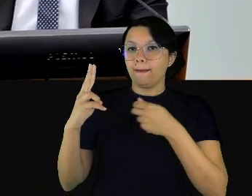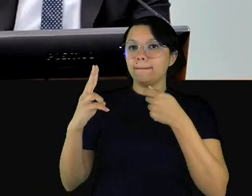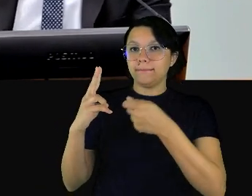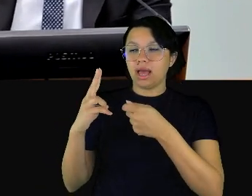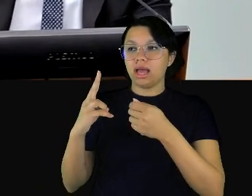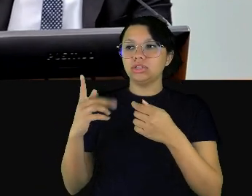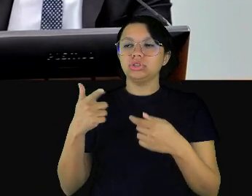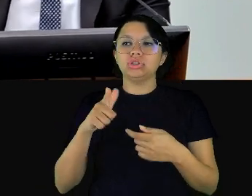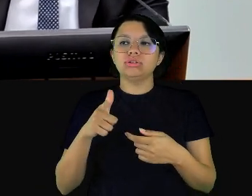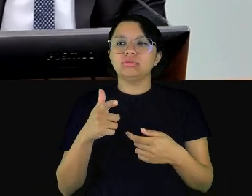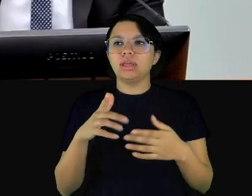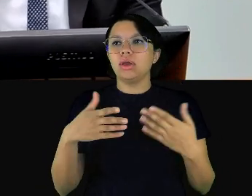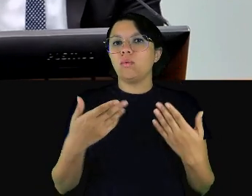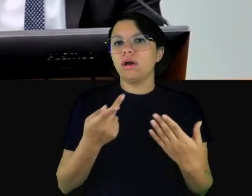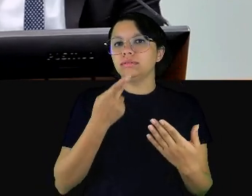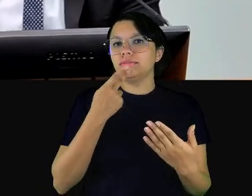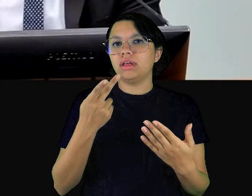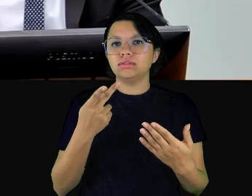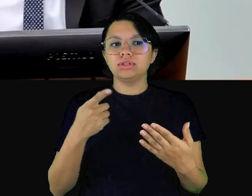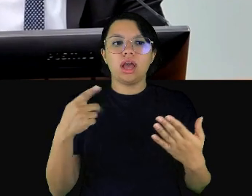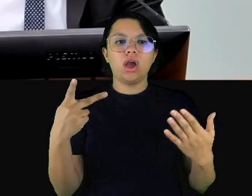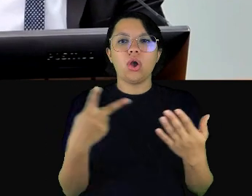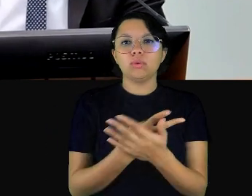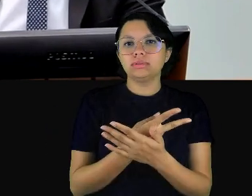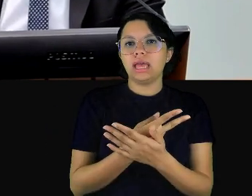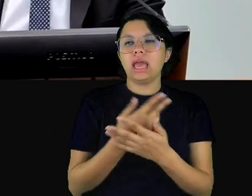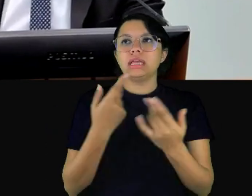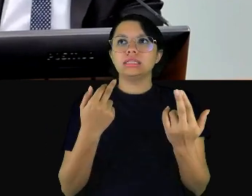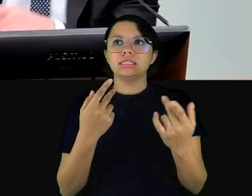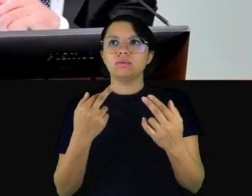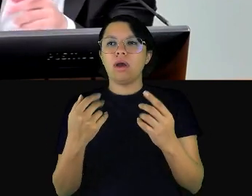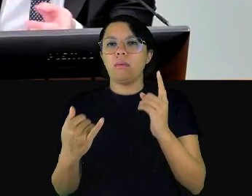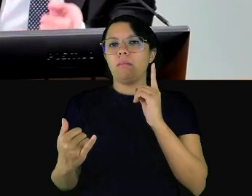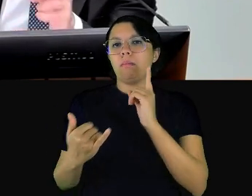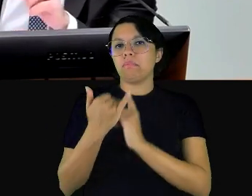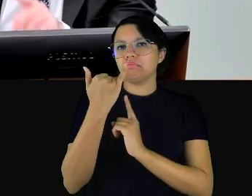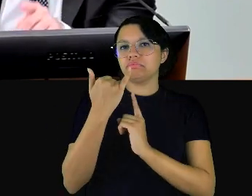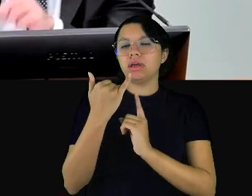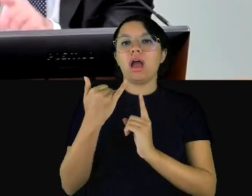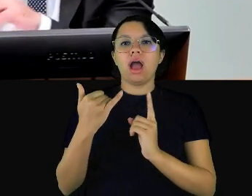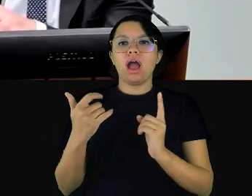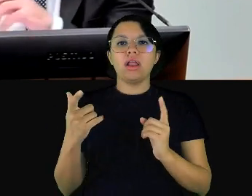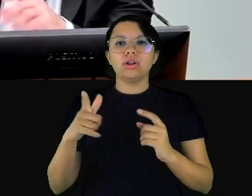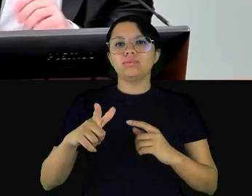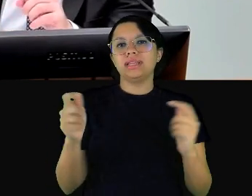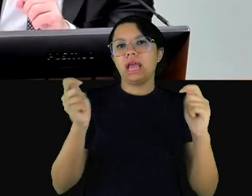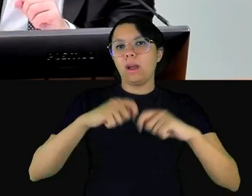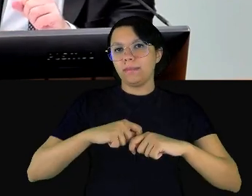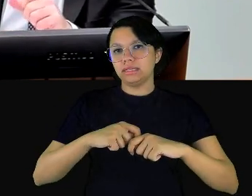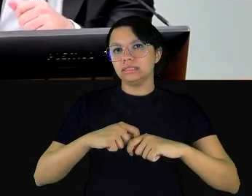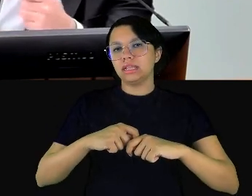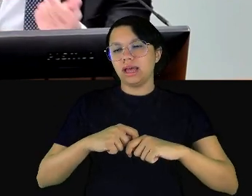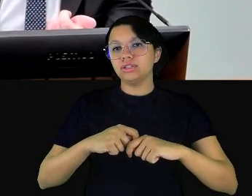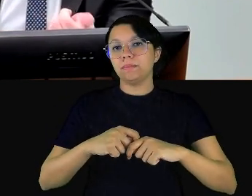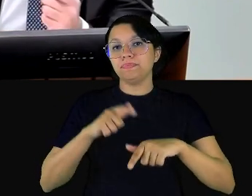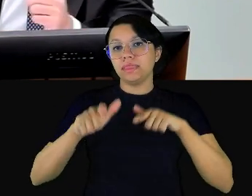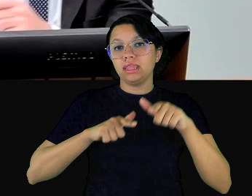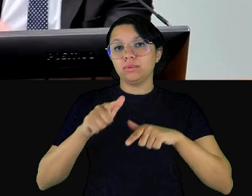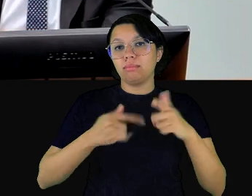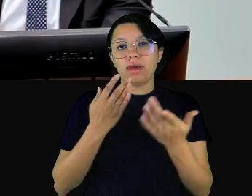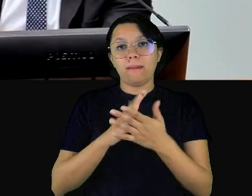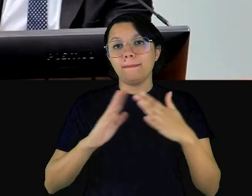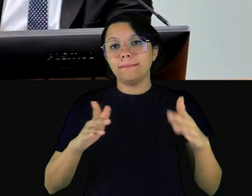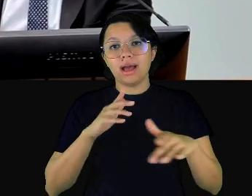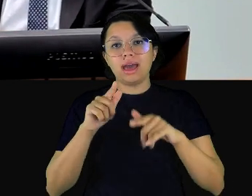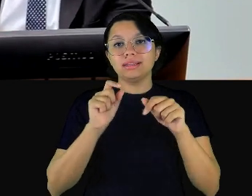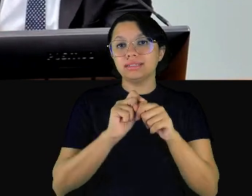quando a gente está falando de uma intercorrência como é a incapacidade laborativa, que deixa que a prestação obrigacional deixe de ser cumprida em razão justamente